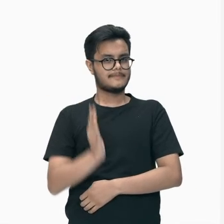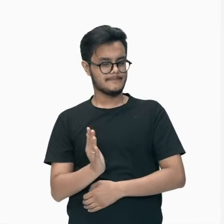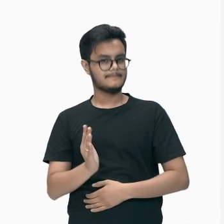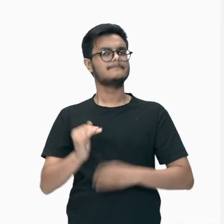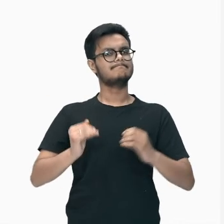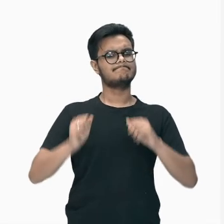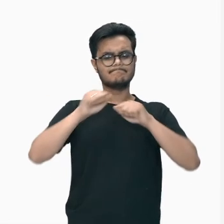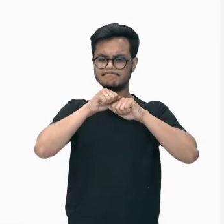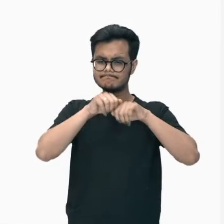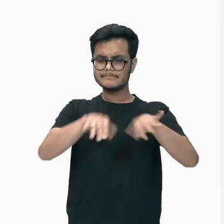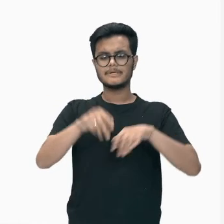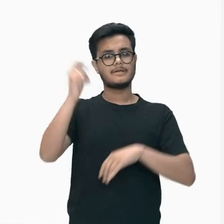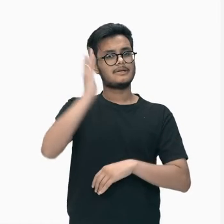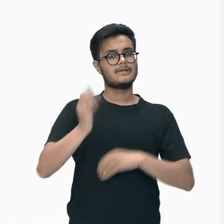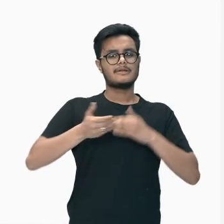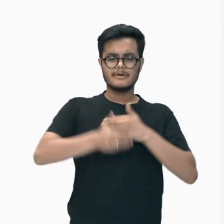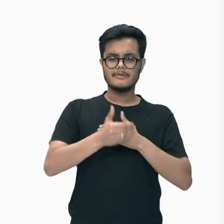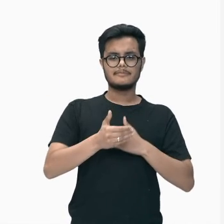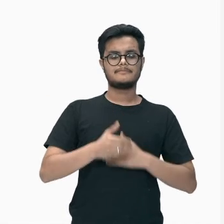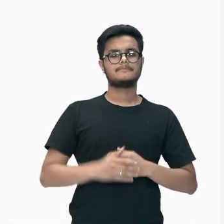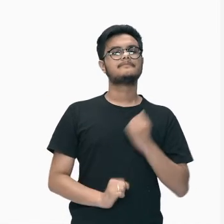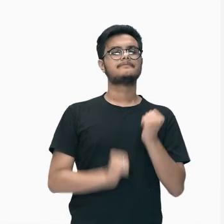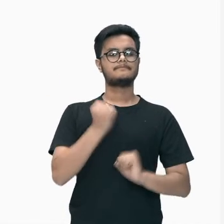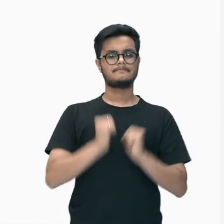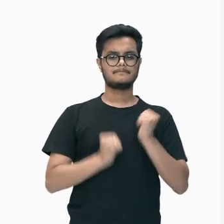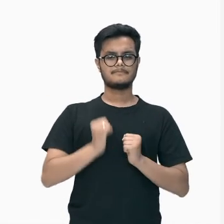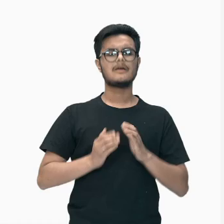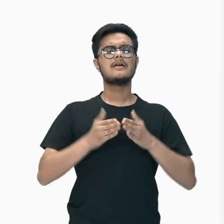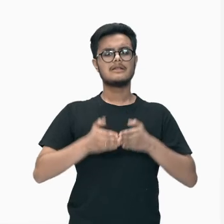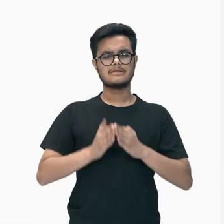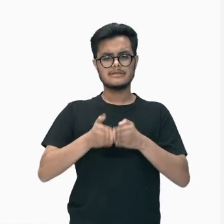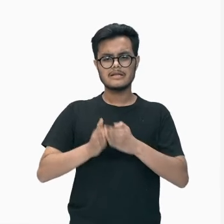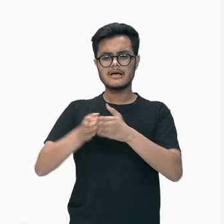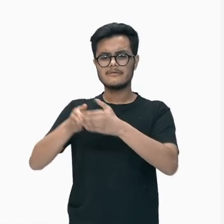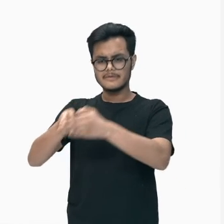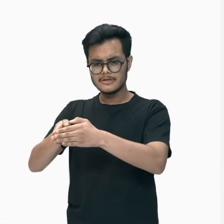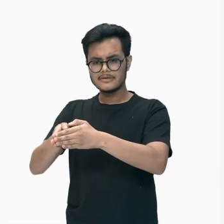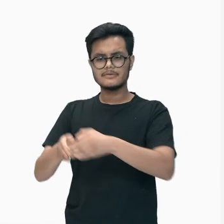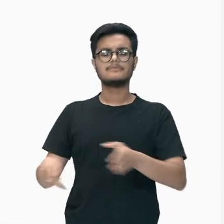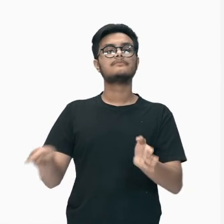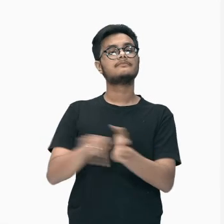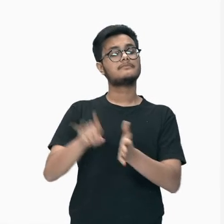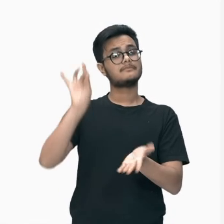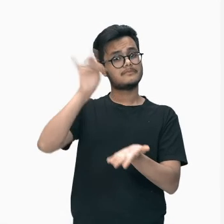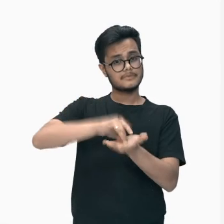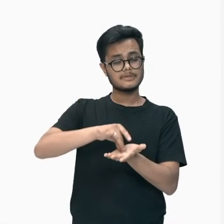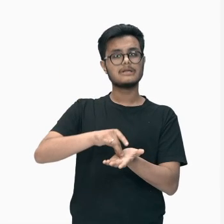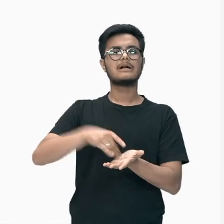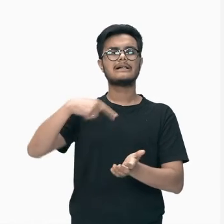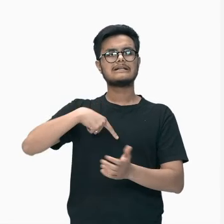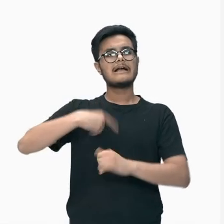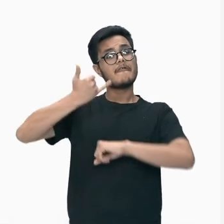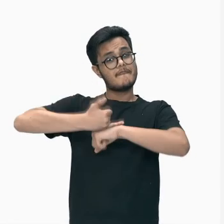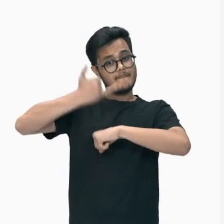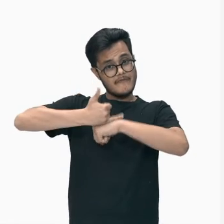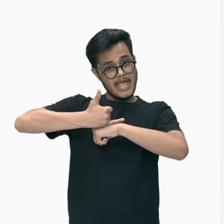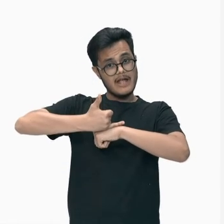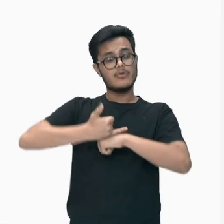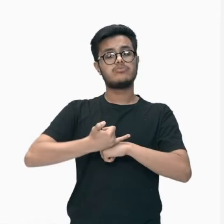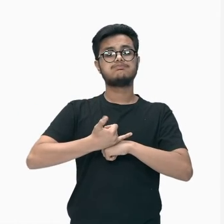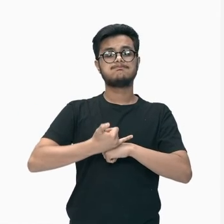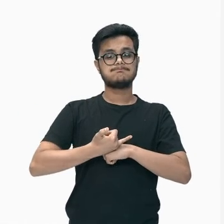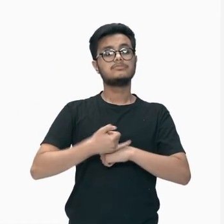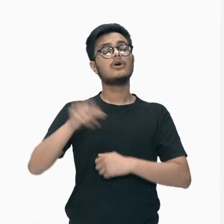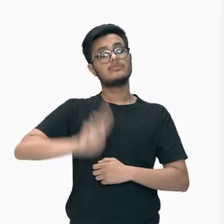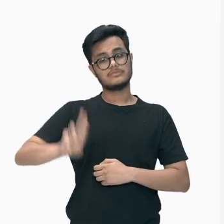quis implantar aqui, faz navios, né, os estaleiros com estrada de ferro, né, ele incentivou a estrada